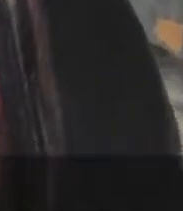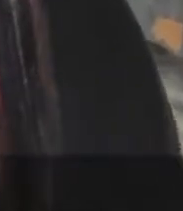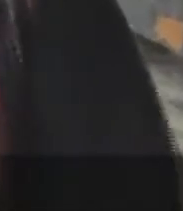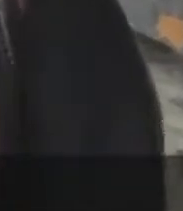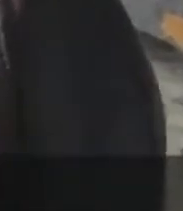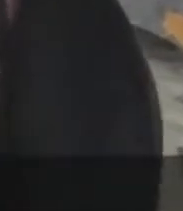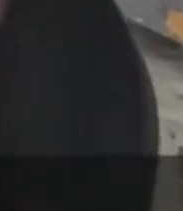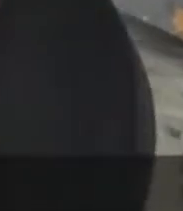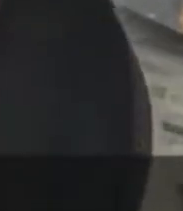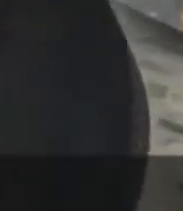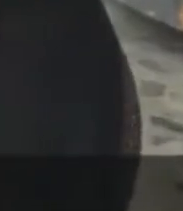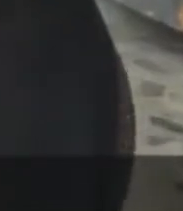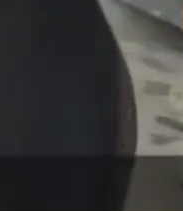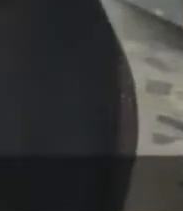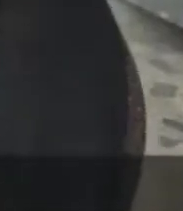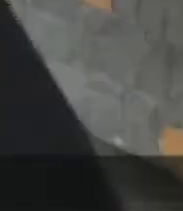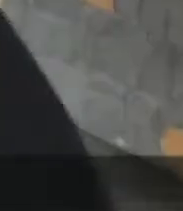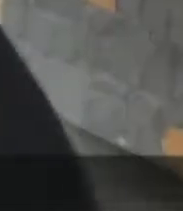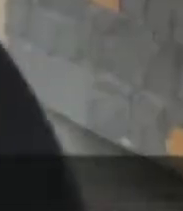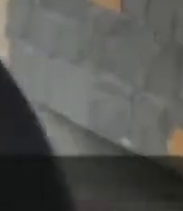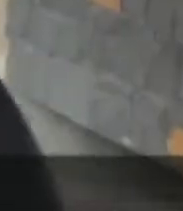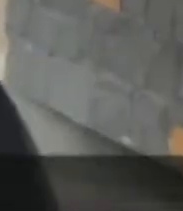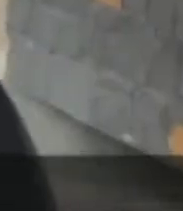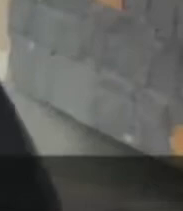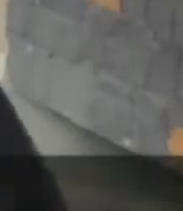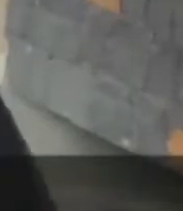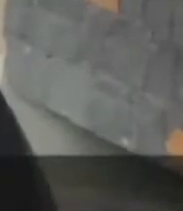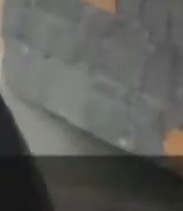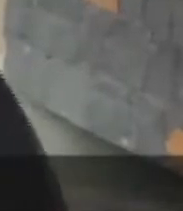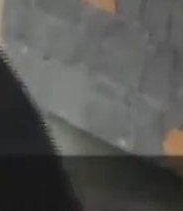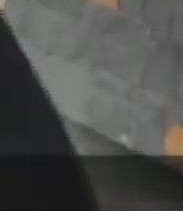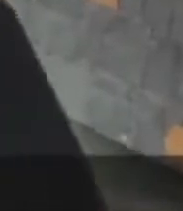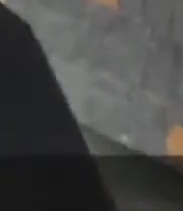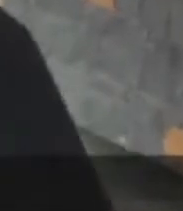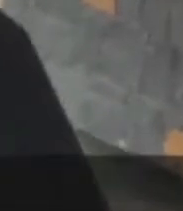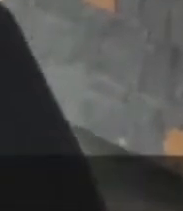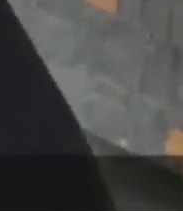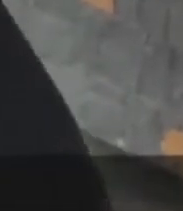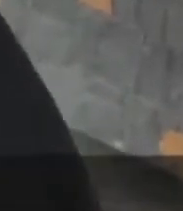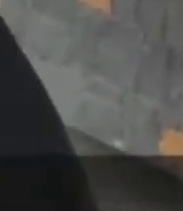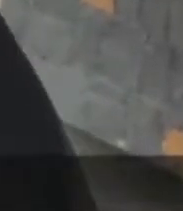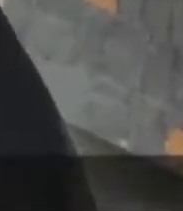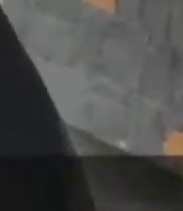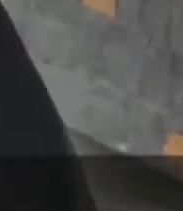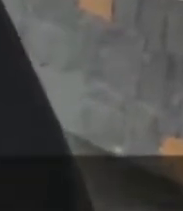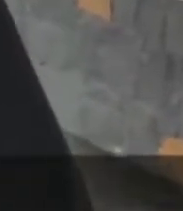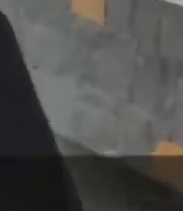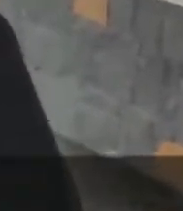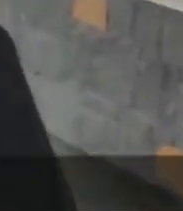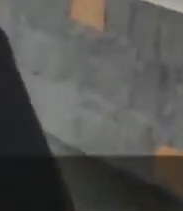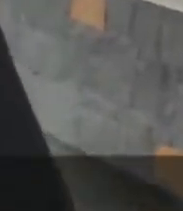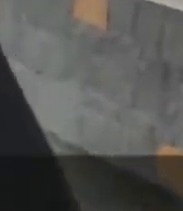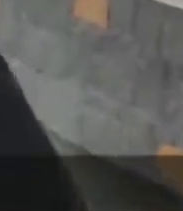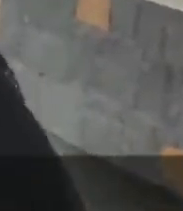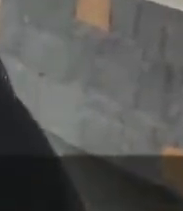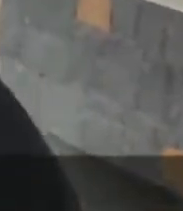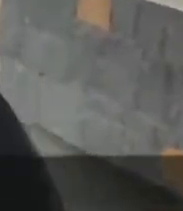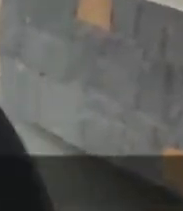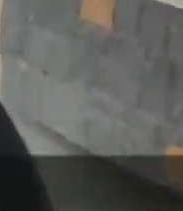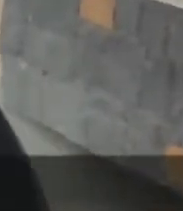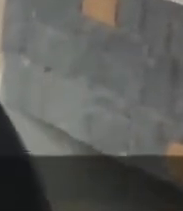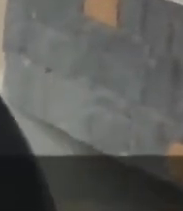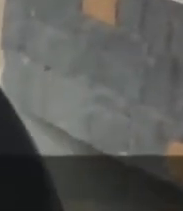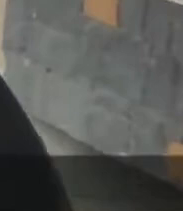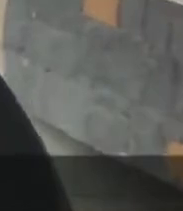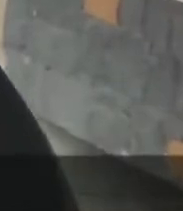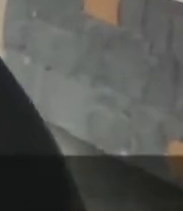assim da segurança alimentar dos nossos idosos. A fé, neste momento, é importante, não só para o consolo, mas também lá